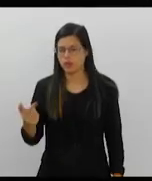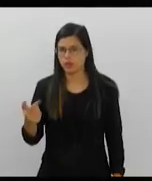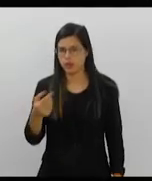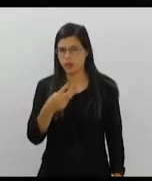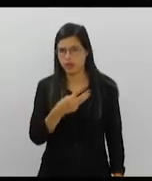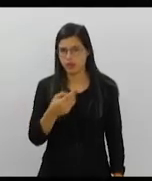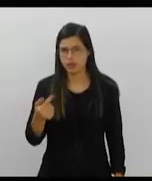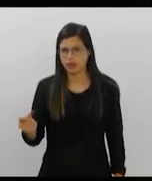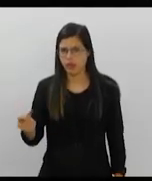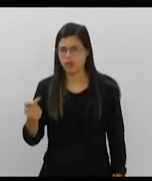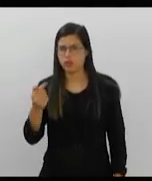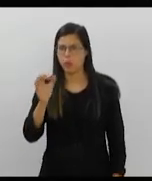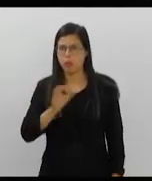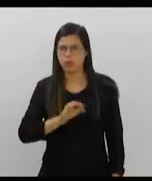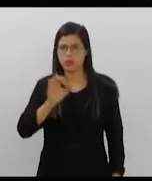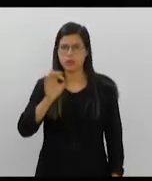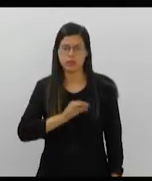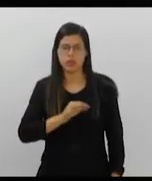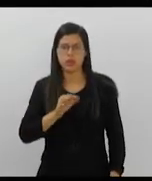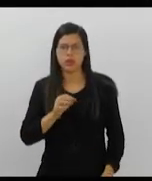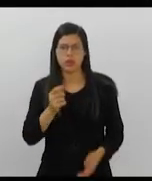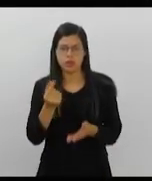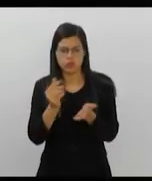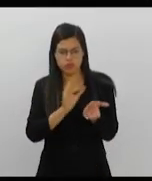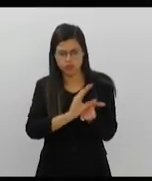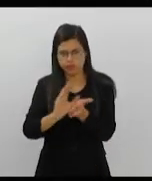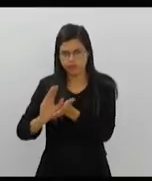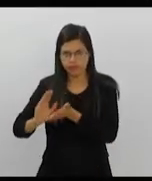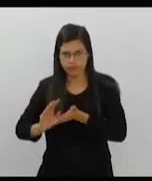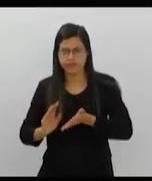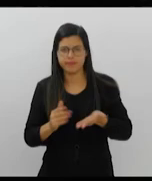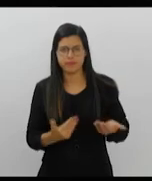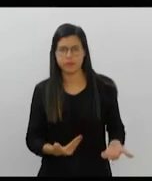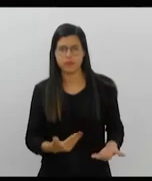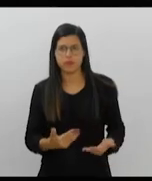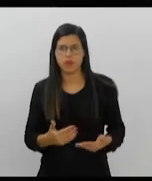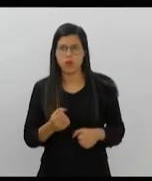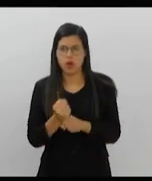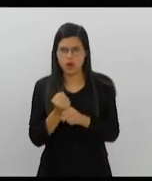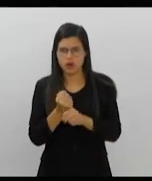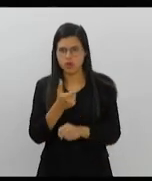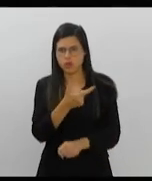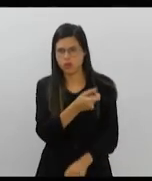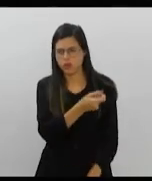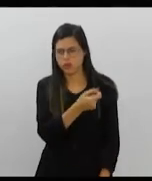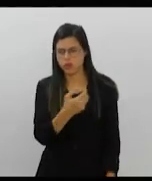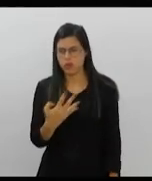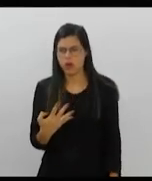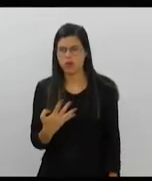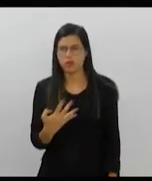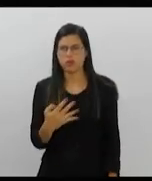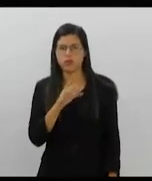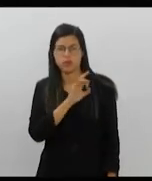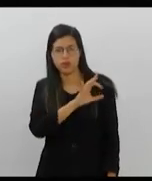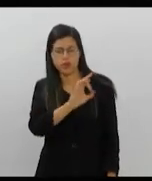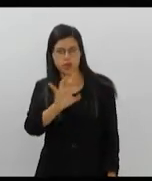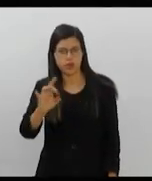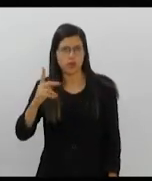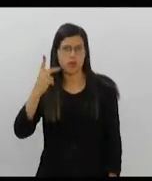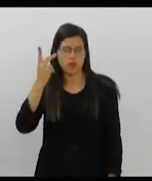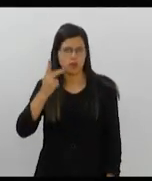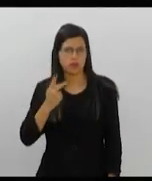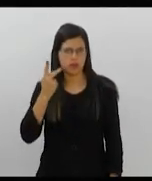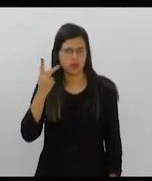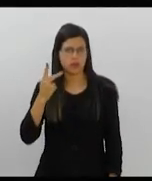0,37% da receita corrente líquida. Então, coube em 2024, cada parlamentar fazer